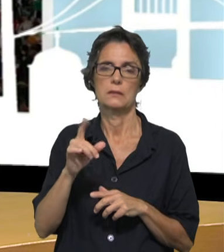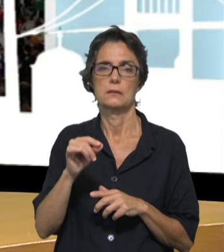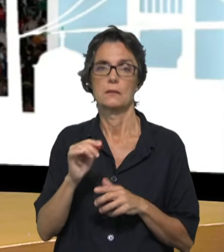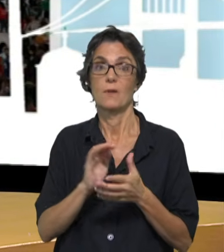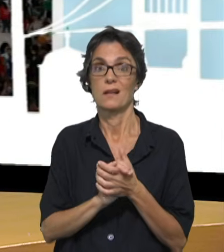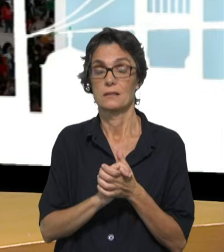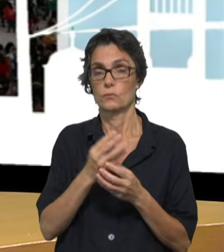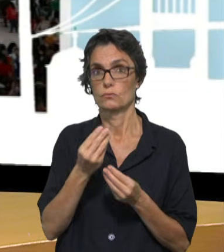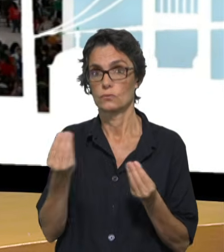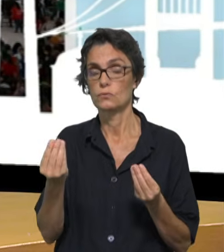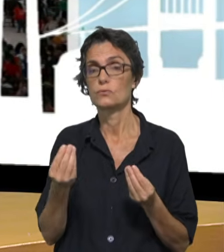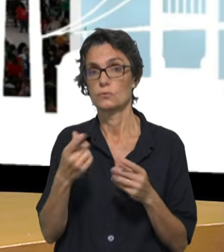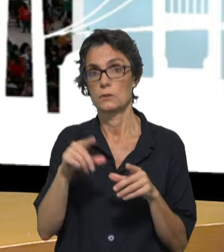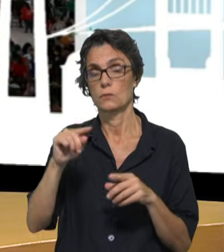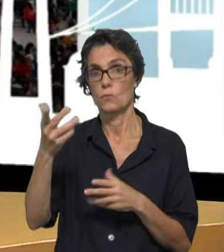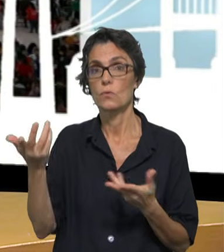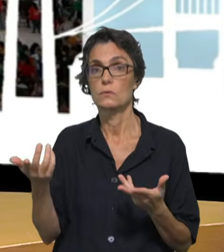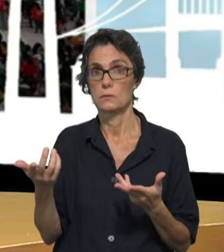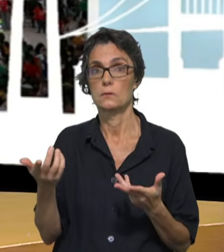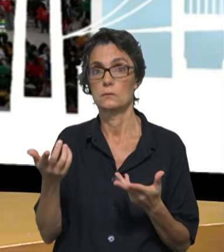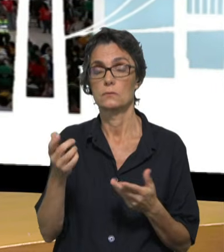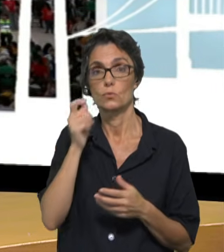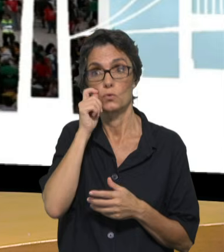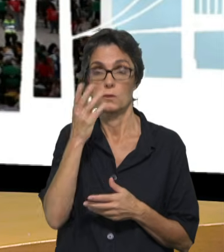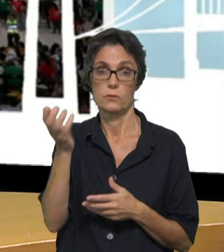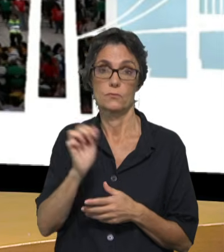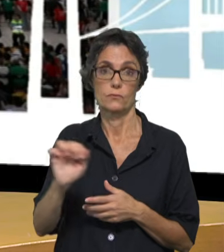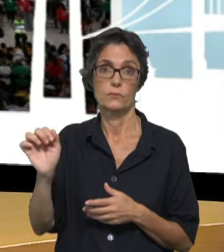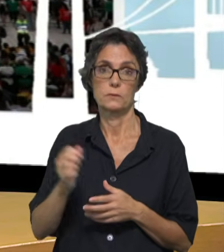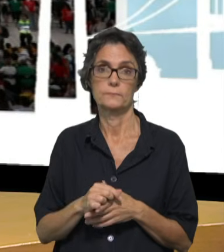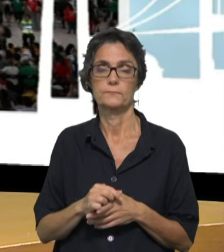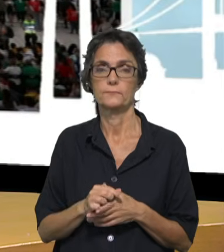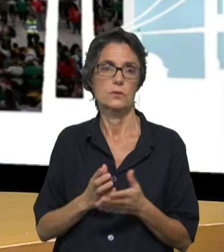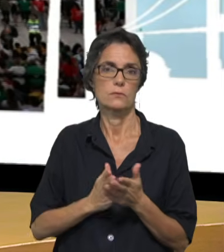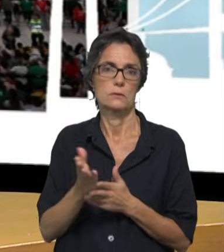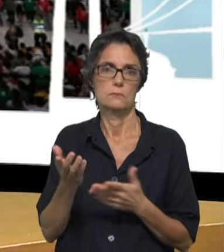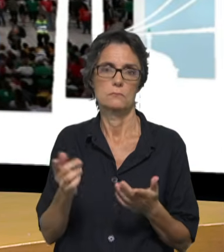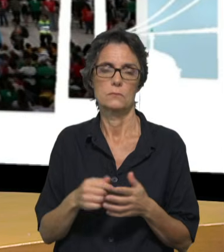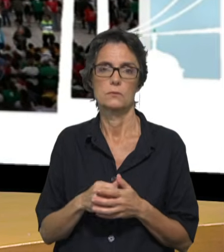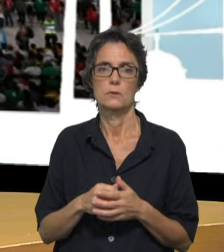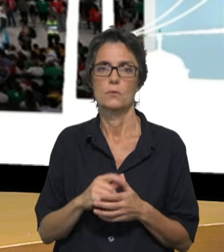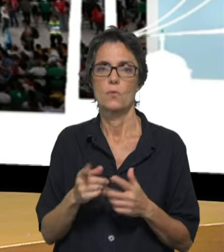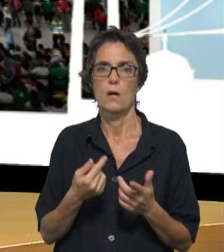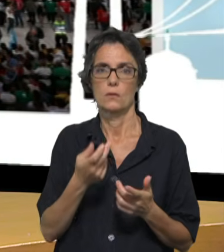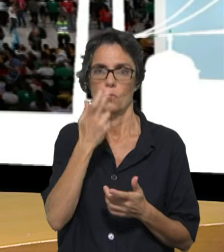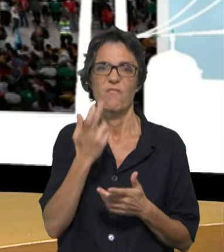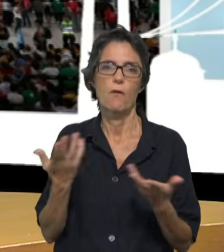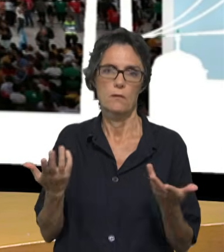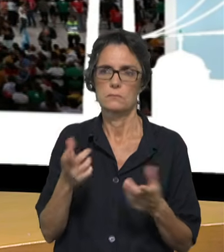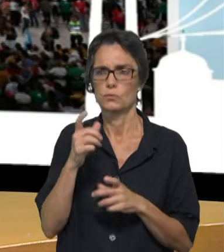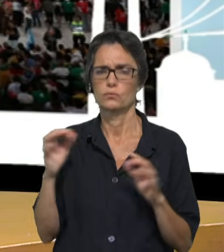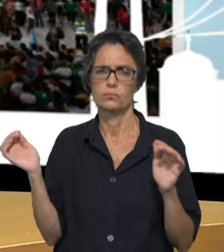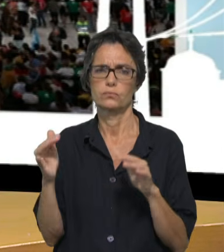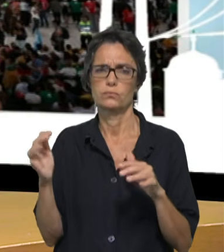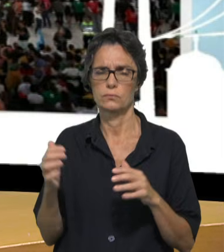que permanecem durante muito tempo. Sim, turismo que permanece durante o ano, sobretudo reformados de outros países, que